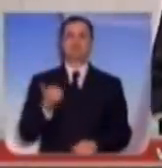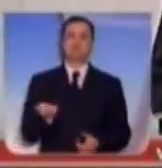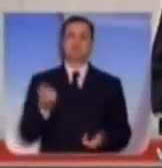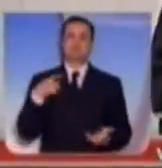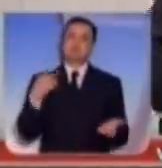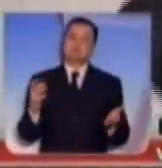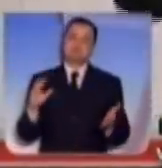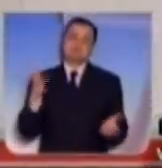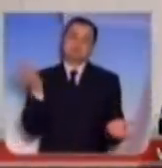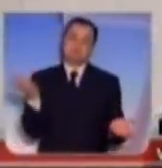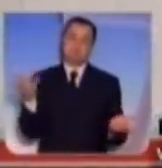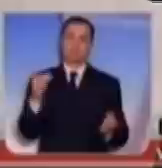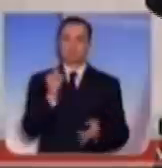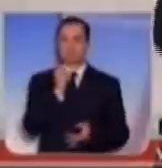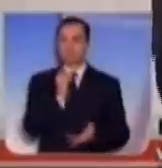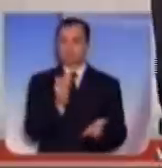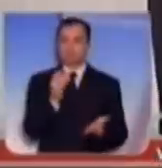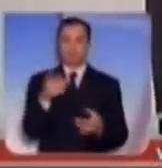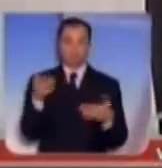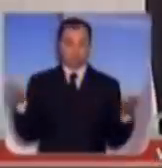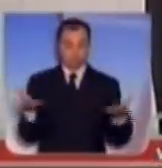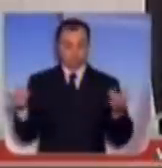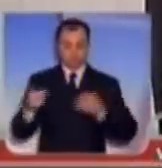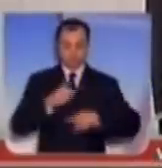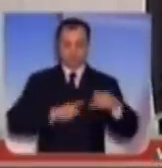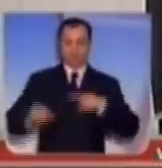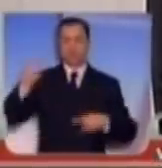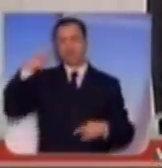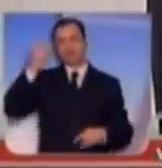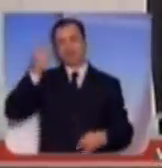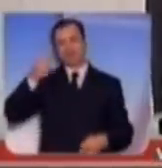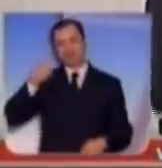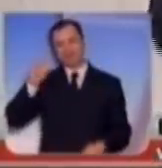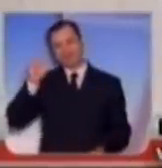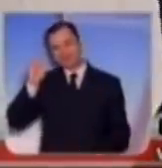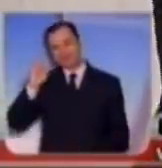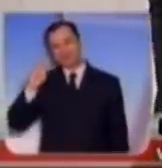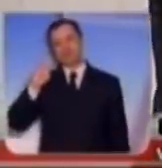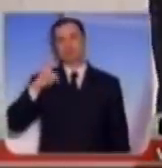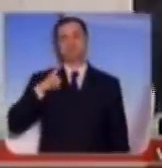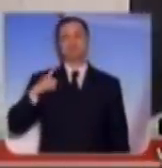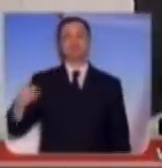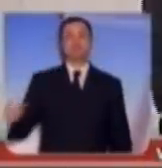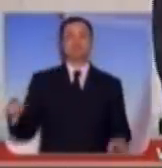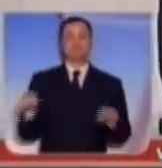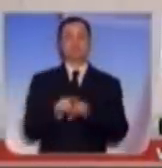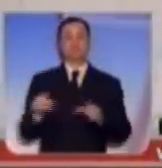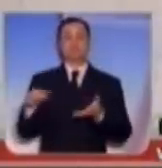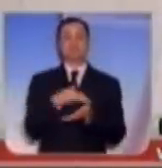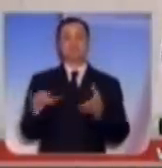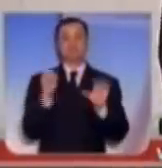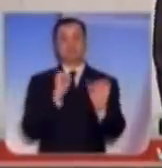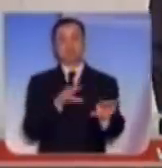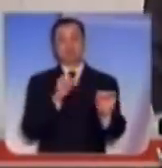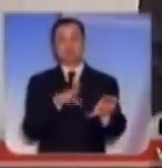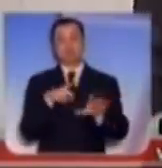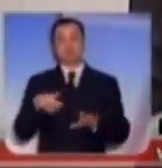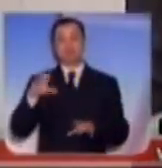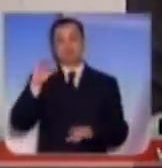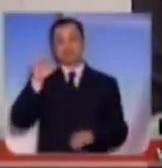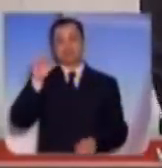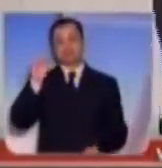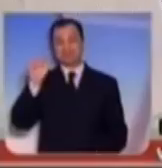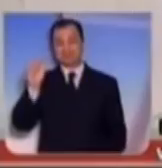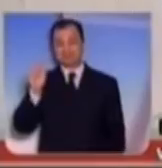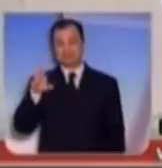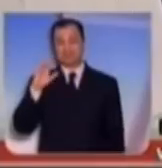fato é que a atual administração do Fernando Haddad e do secretário de Educação, César